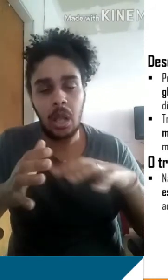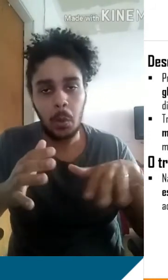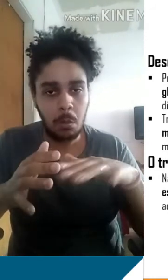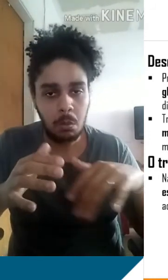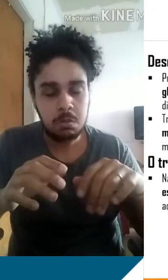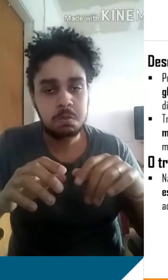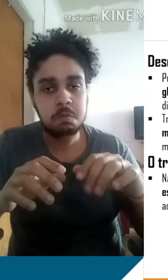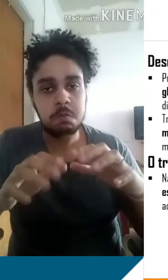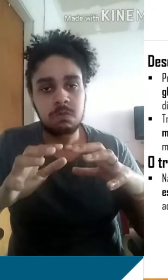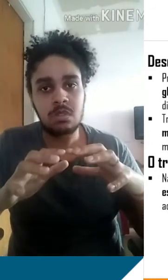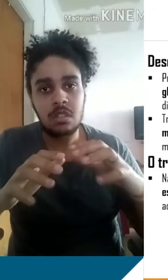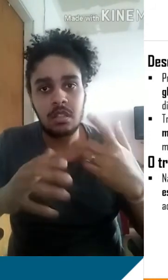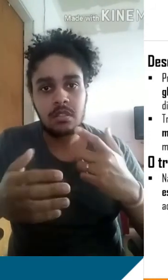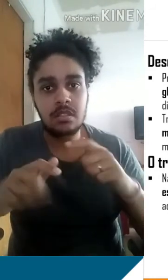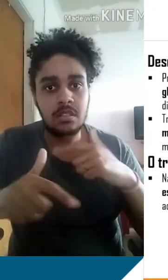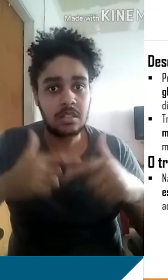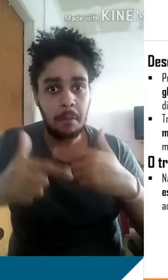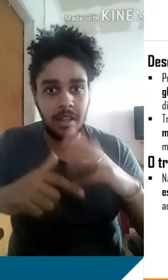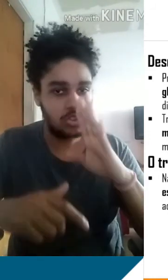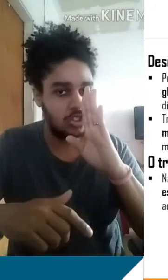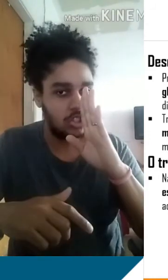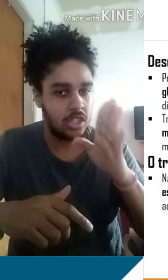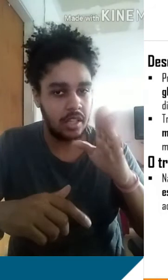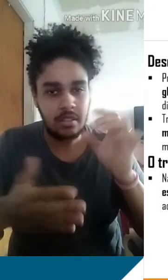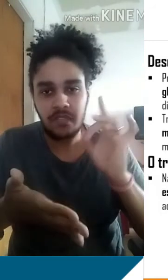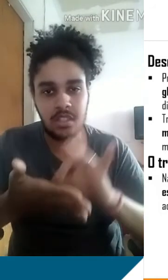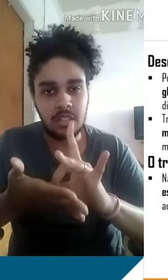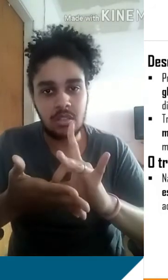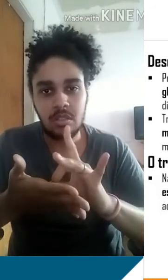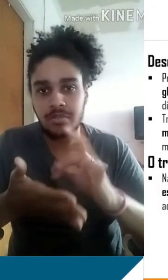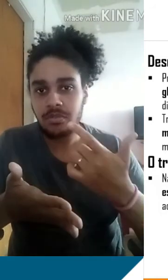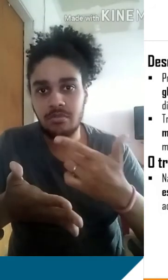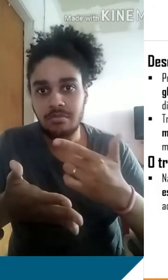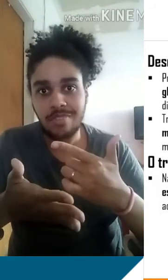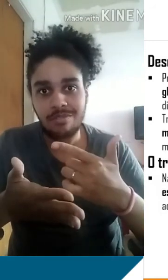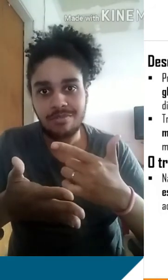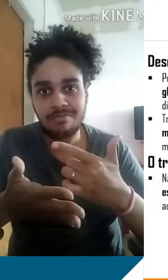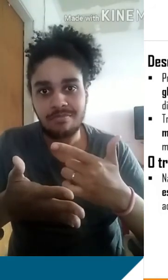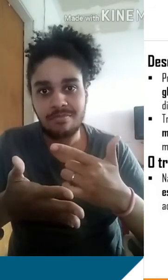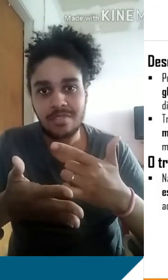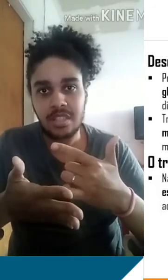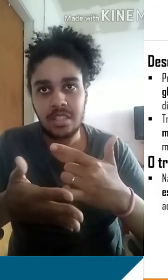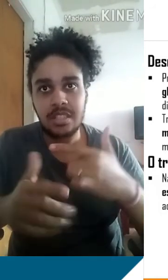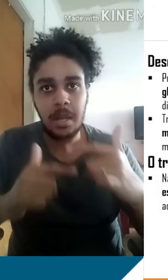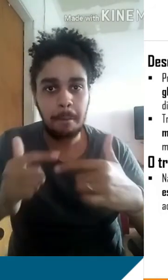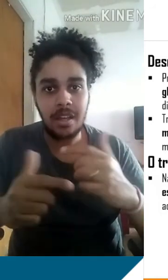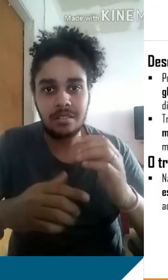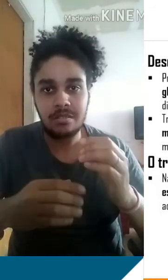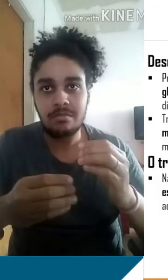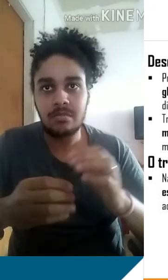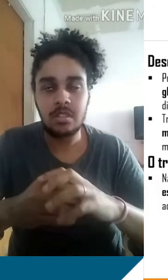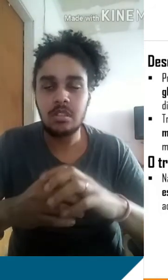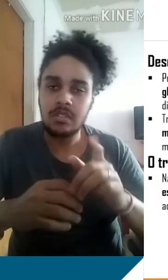de nenhum. E o que é um emprego direto nesse caso? Você está falando de uma montadora de carros, né? Peugeot Citroën. Então, um engenheiro, ele não era de Porto Real, o engenheiro